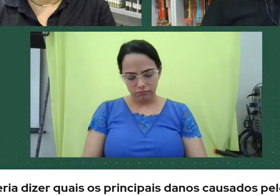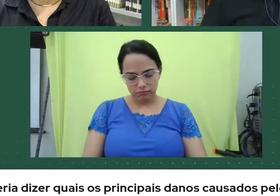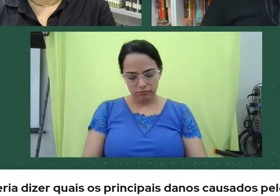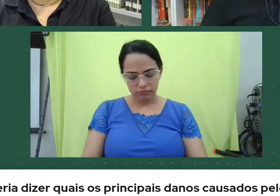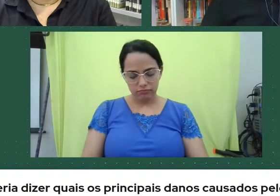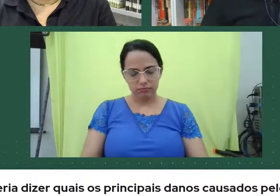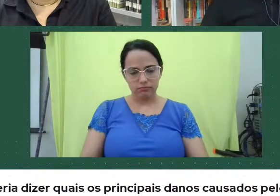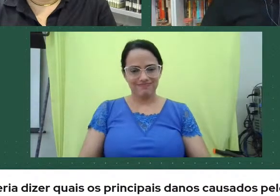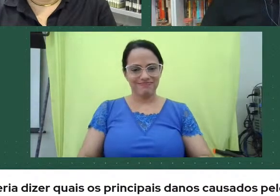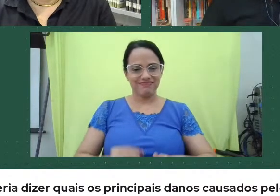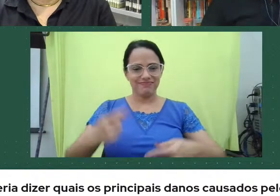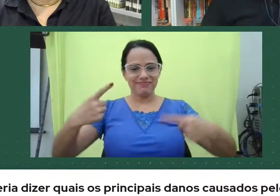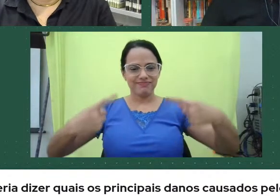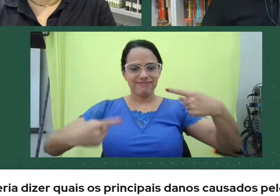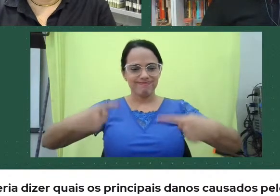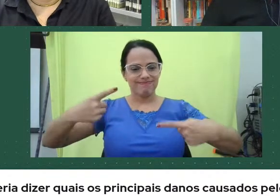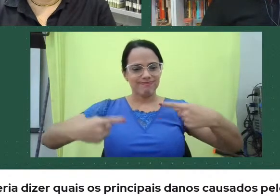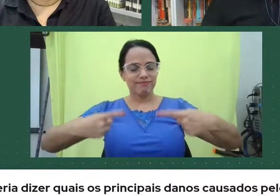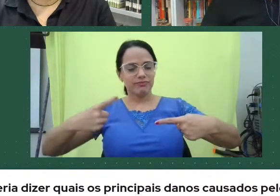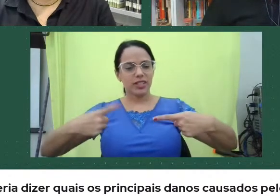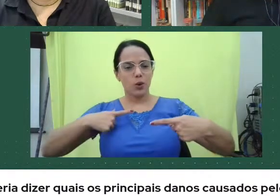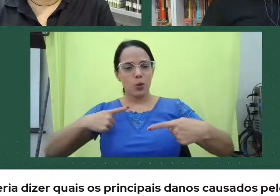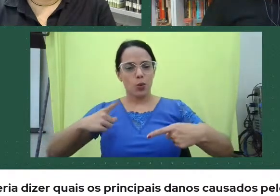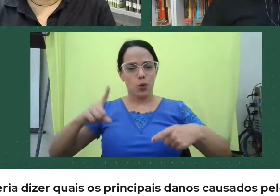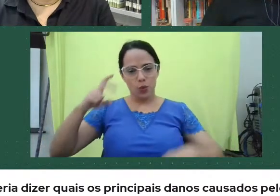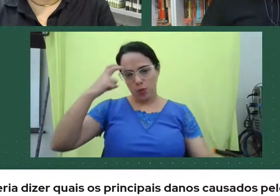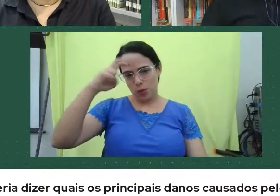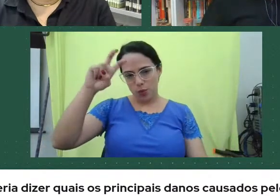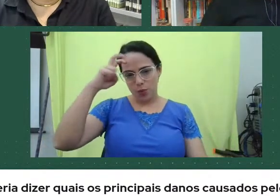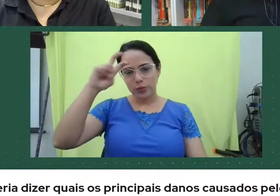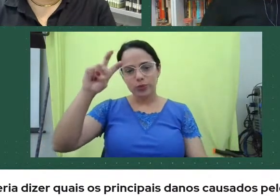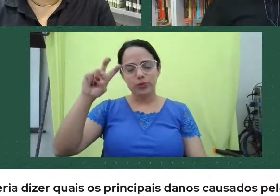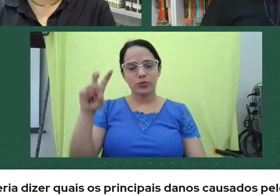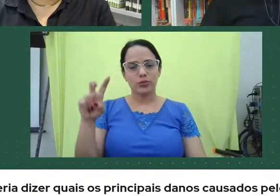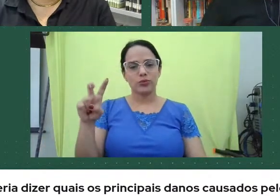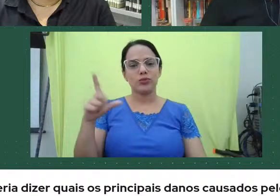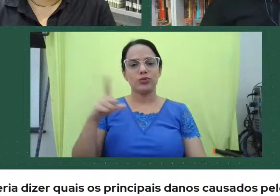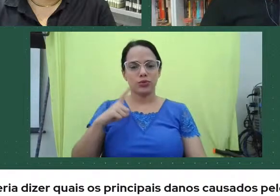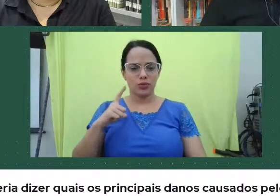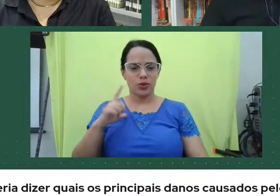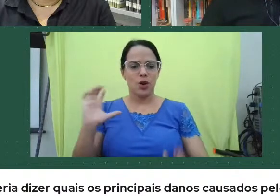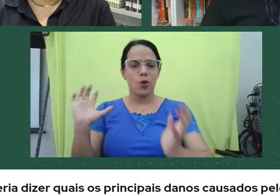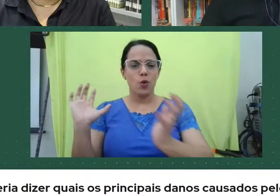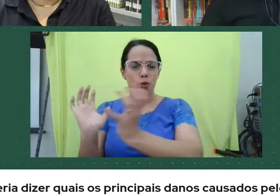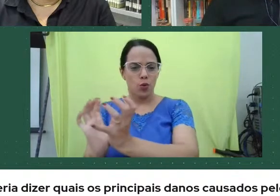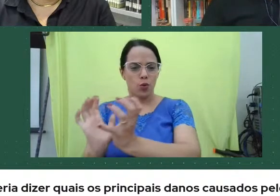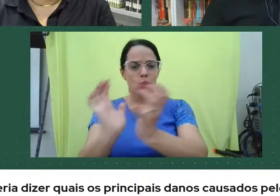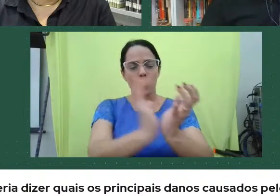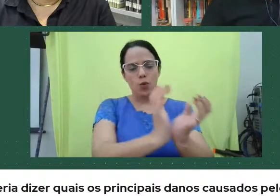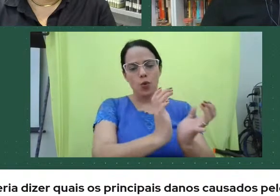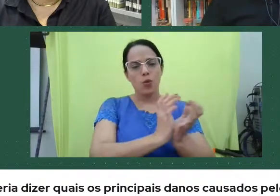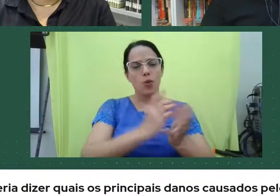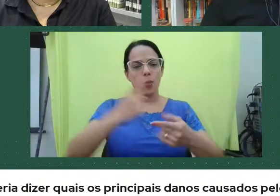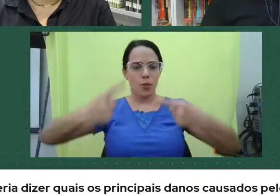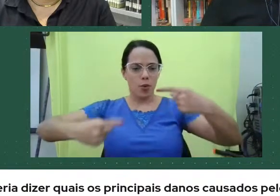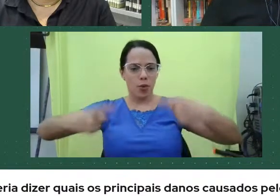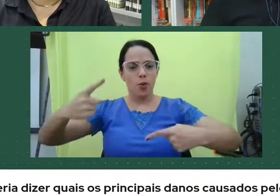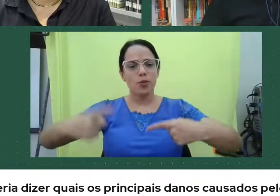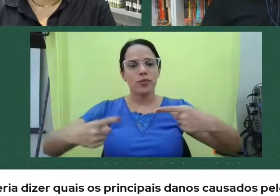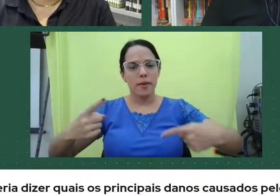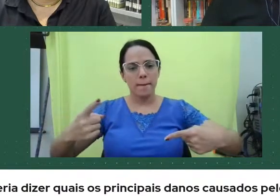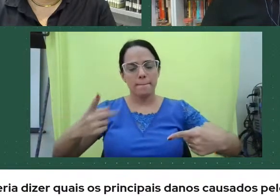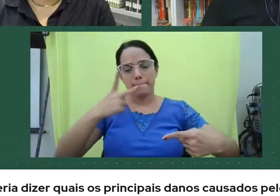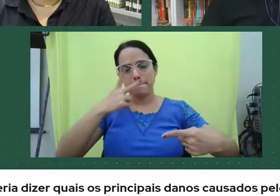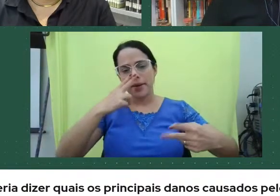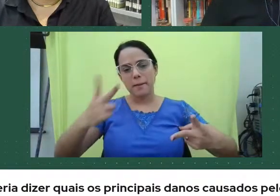essa guerra cultural, né, que é muito utilizada por alguns grupos políticos, ela está muito mais percebida de um